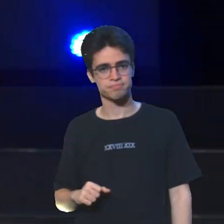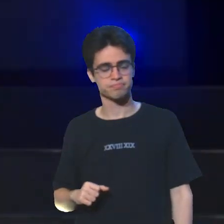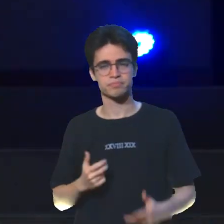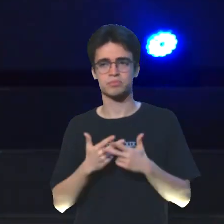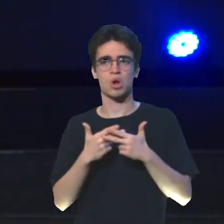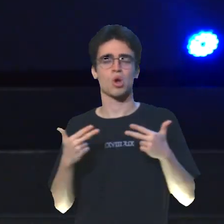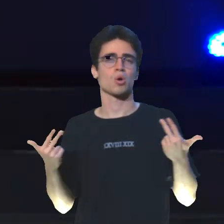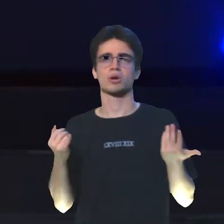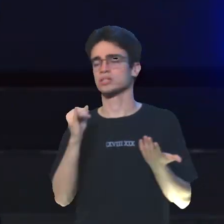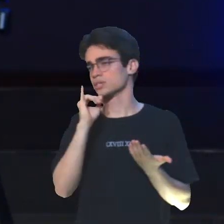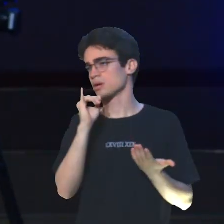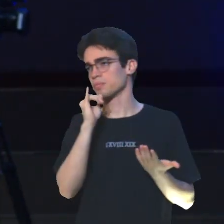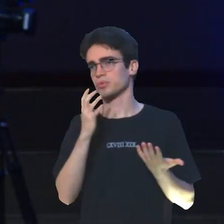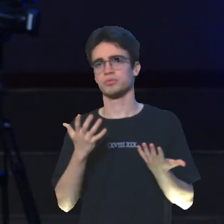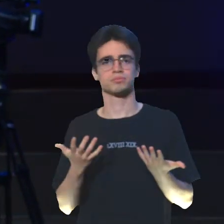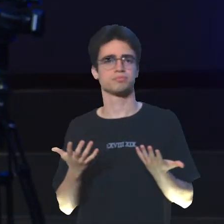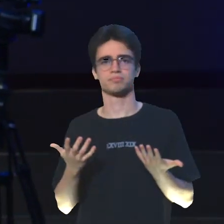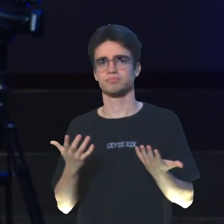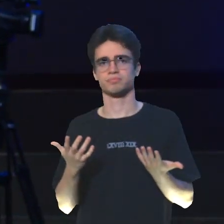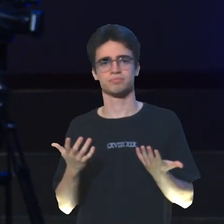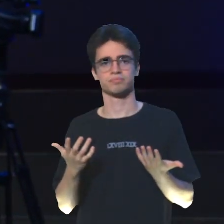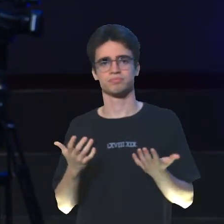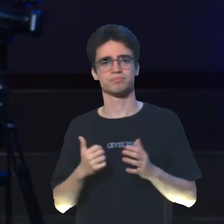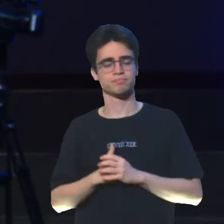Algo que